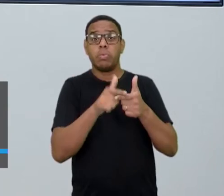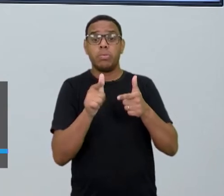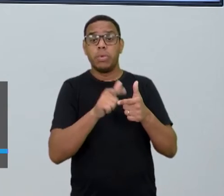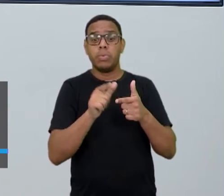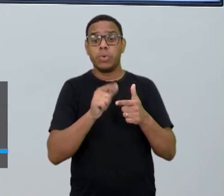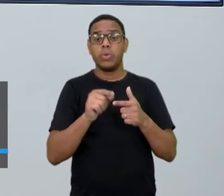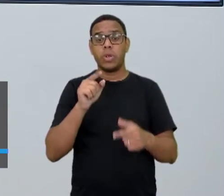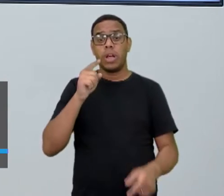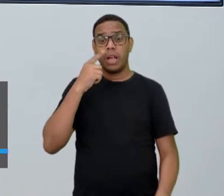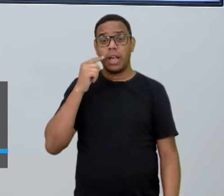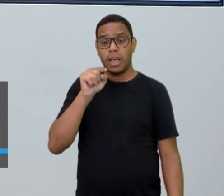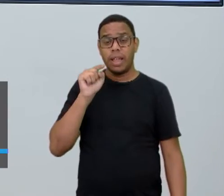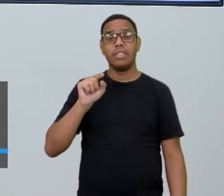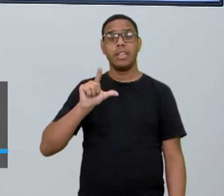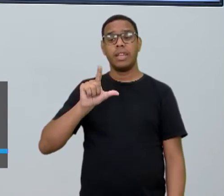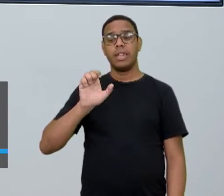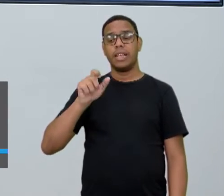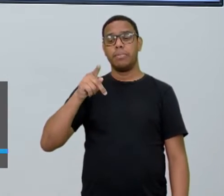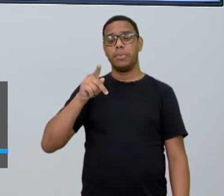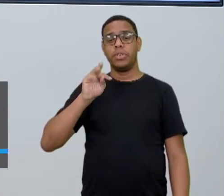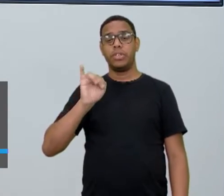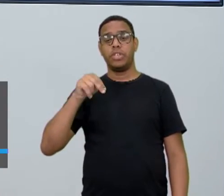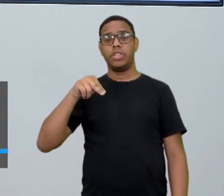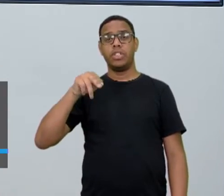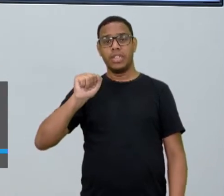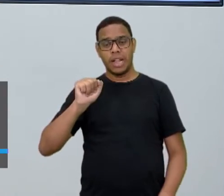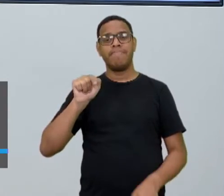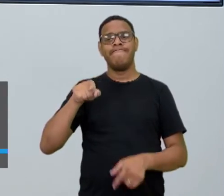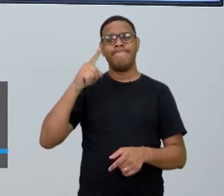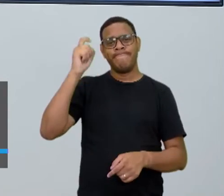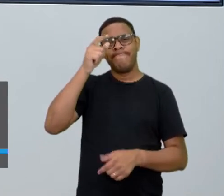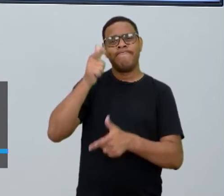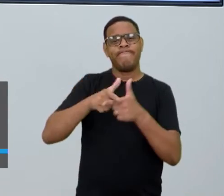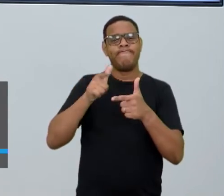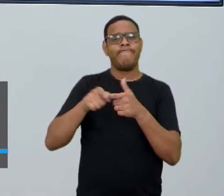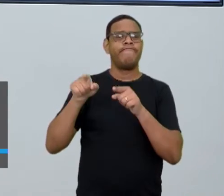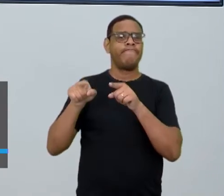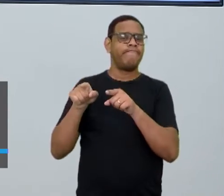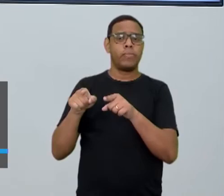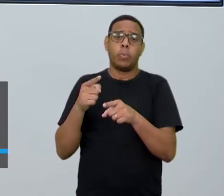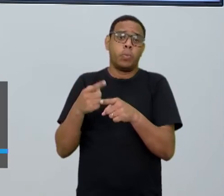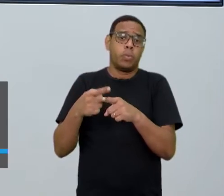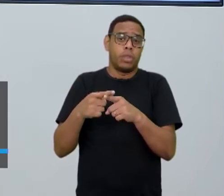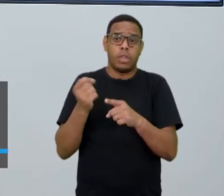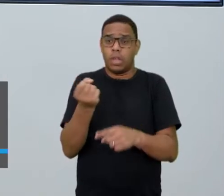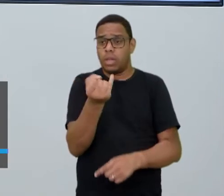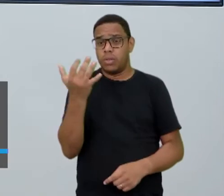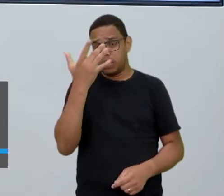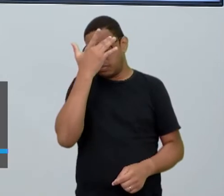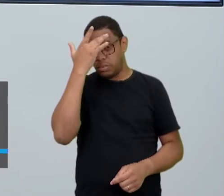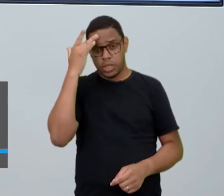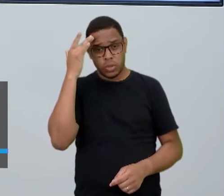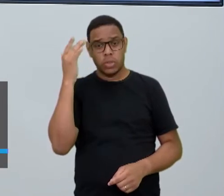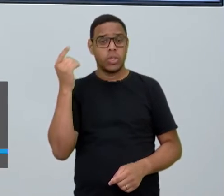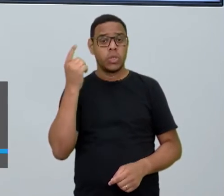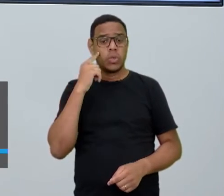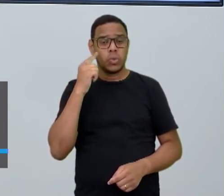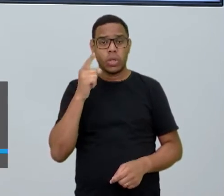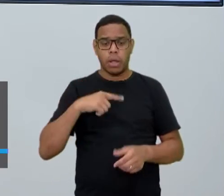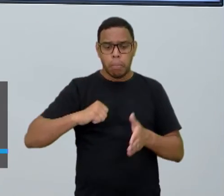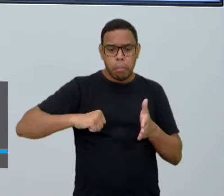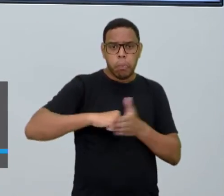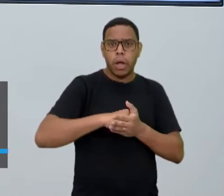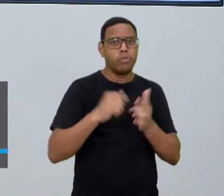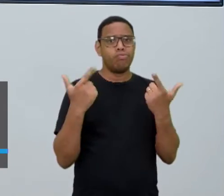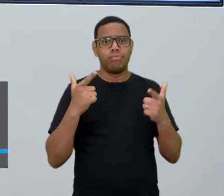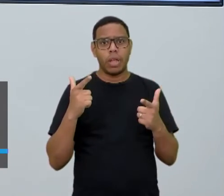com esse tipo de hormônio aqui, olha, né, com a leptina. Justamente elas não conseguem definir a